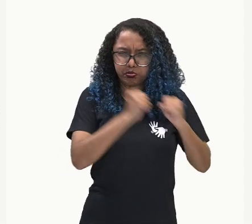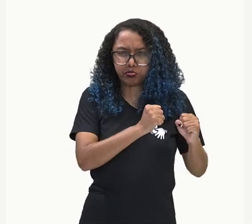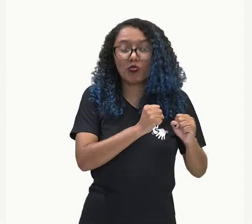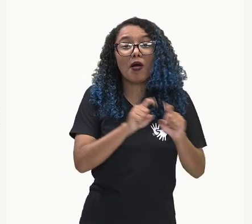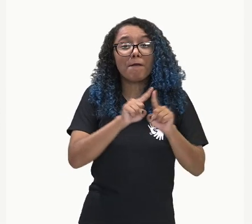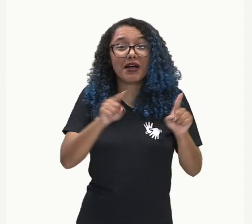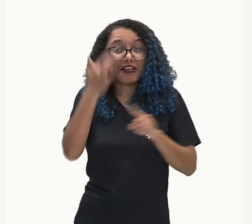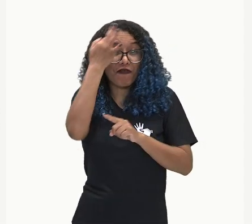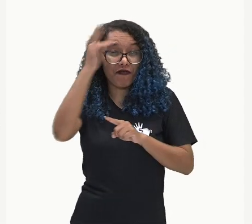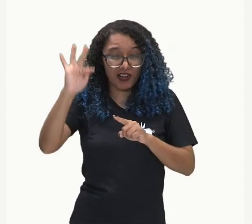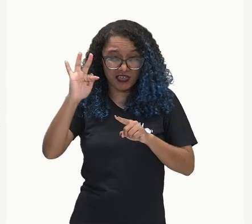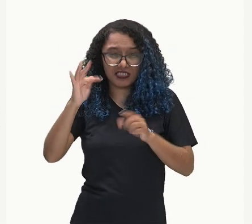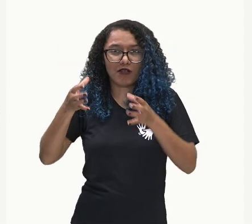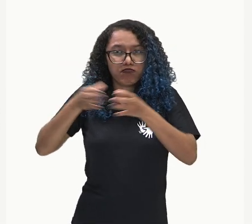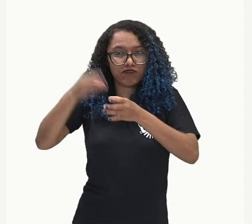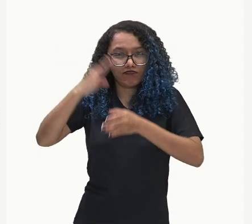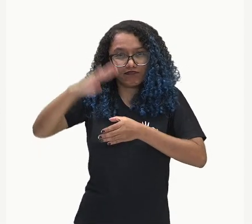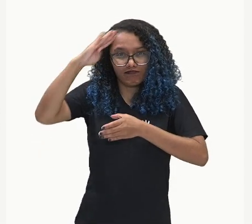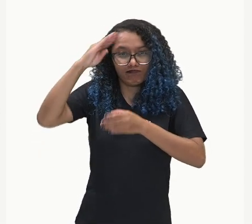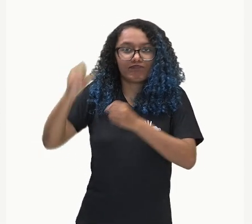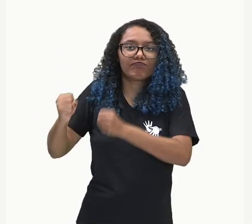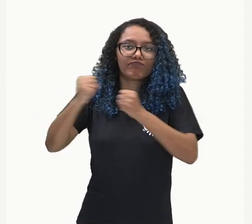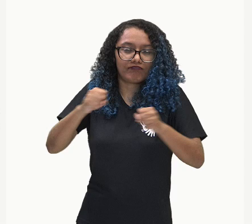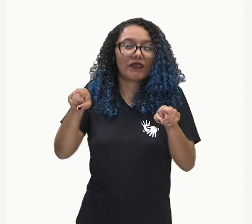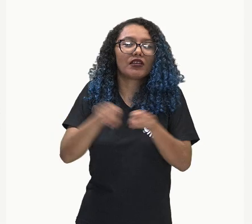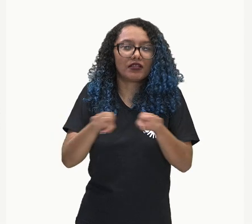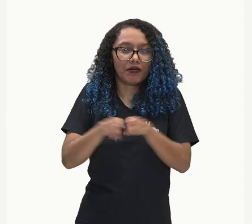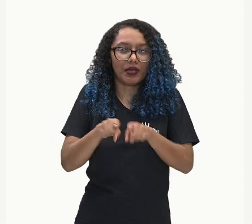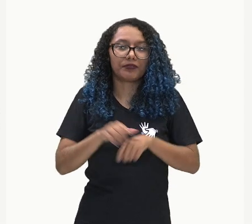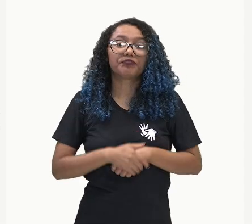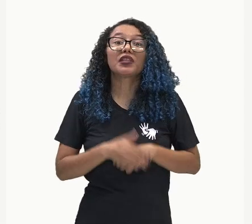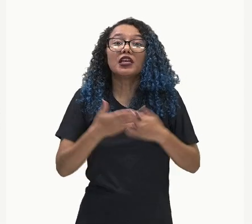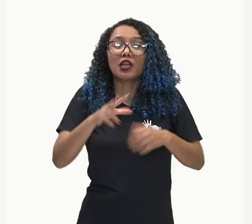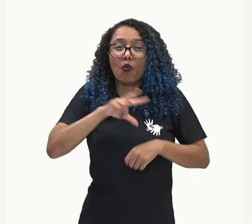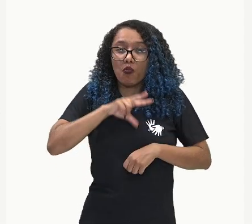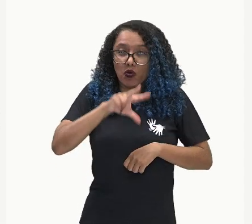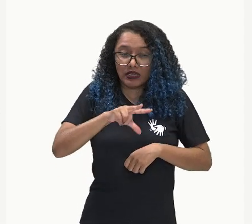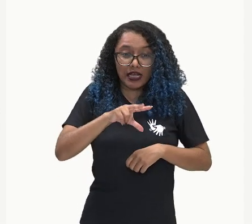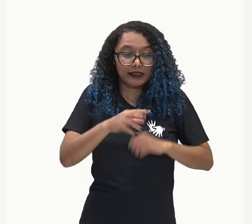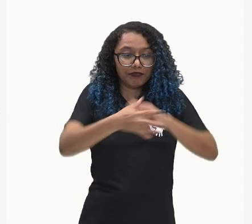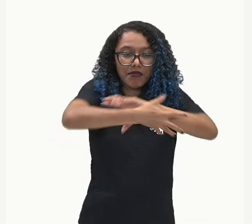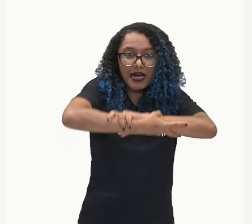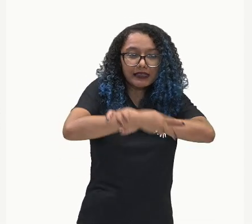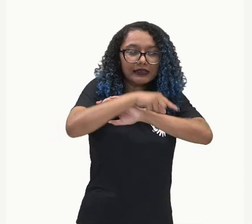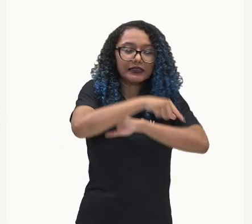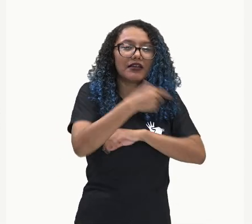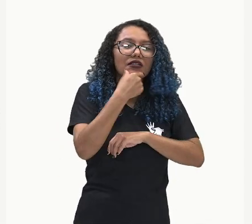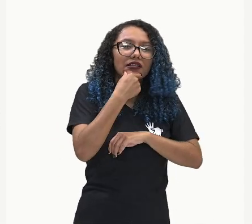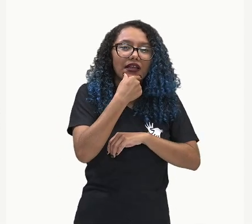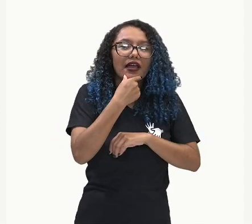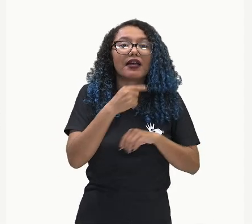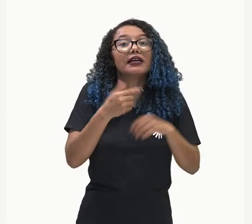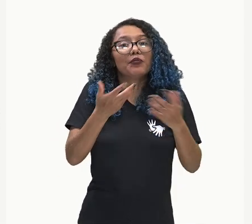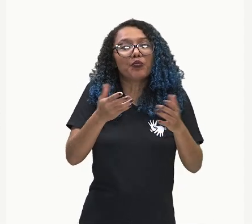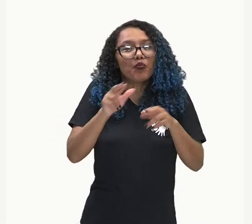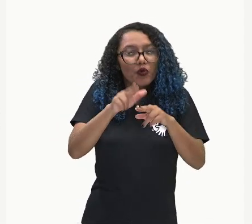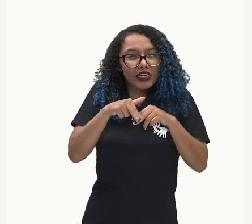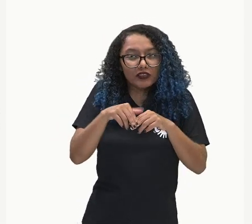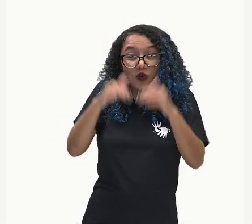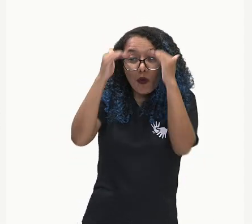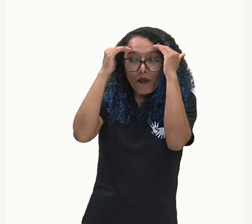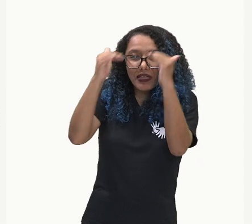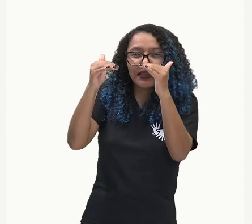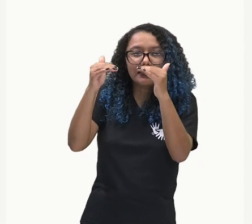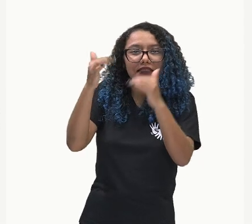era aliado de primeira hora dos ingleses, não pôde obedecer o bloqueio do Napoleão Bonaparte,